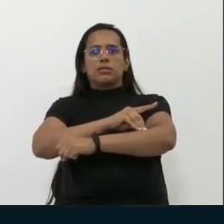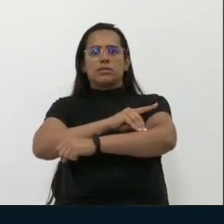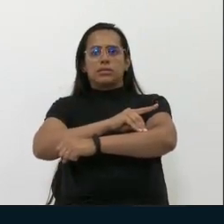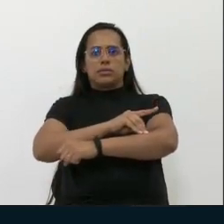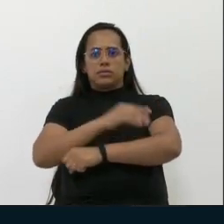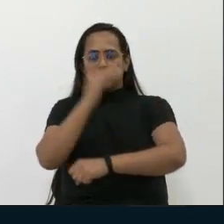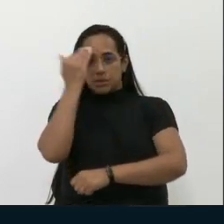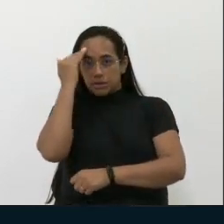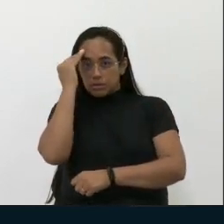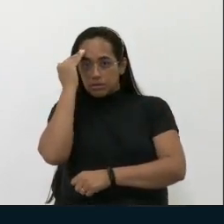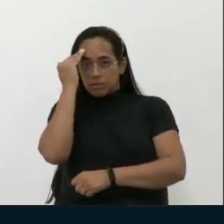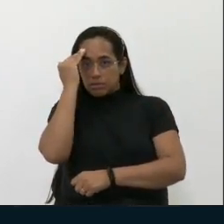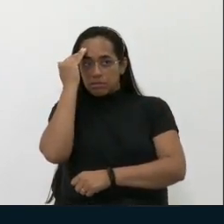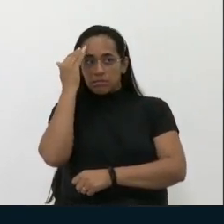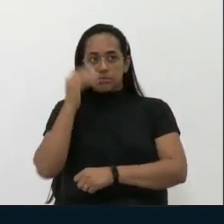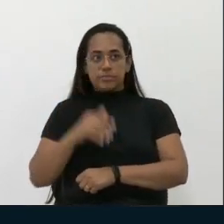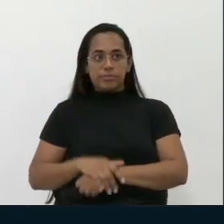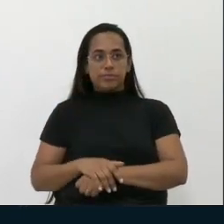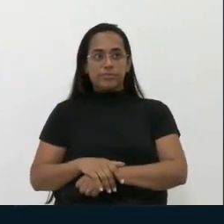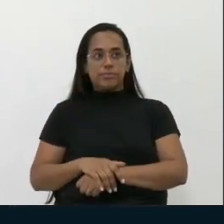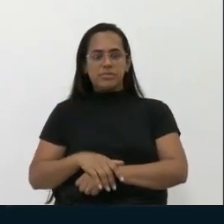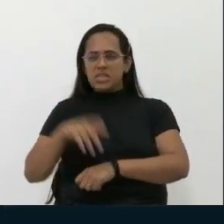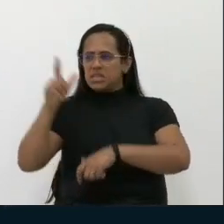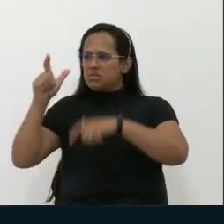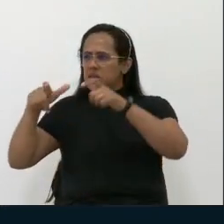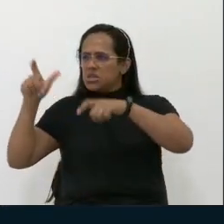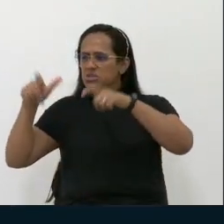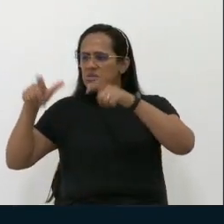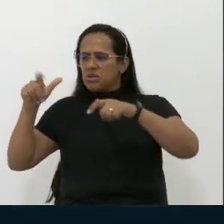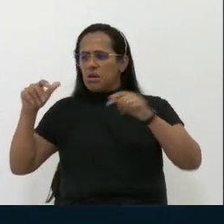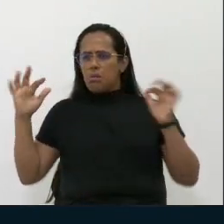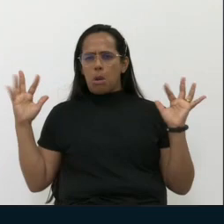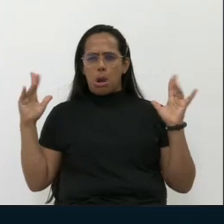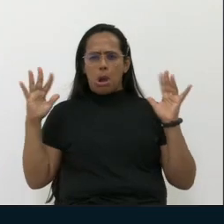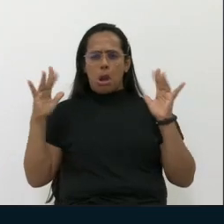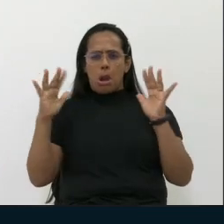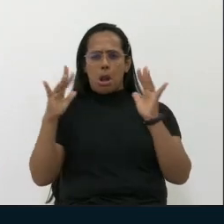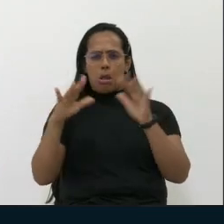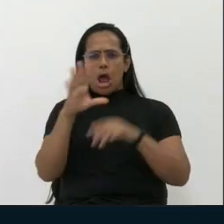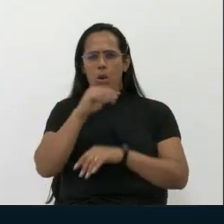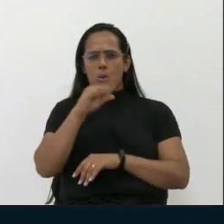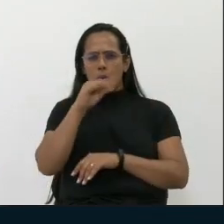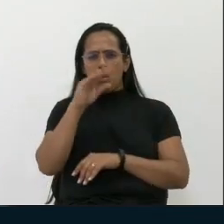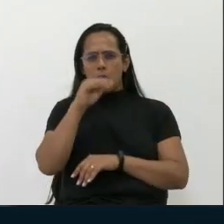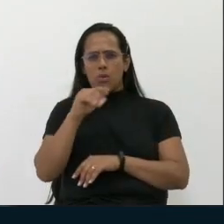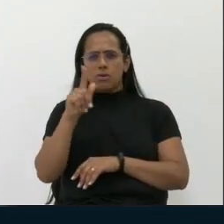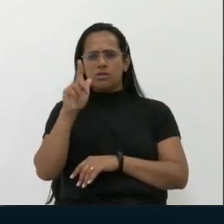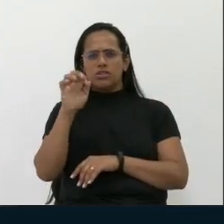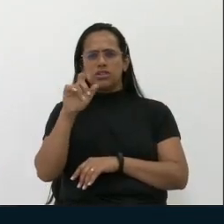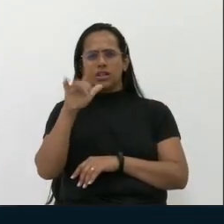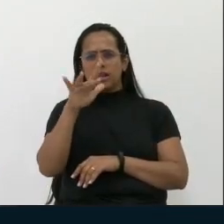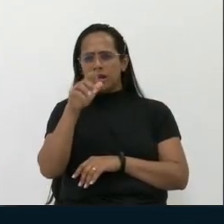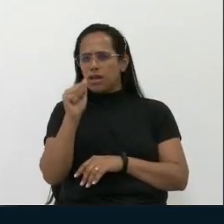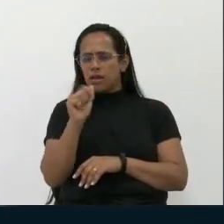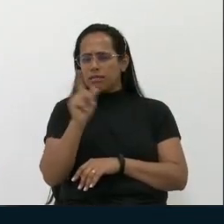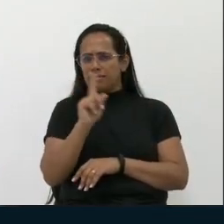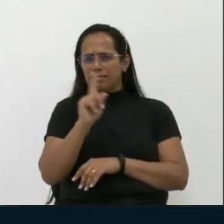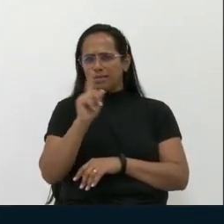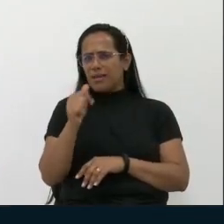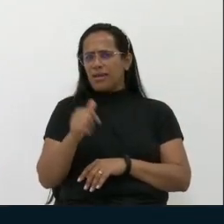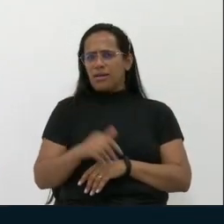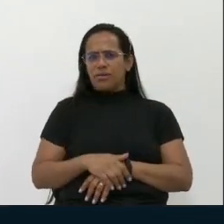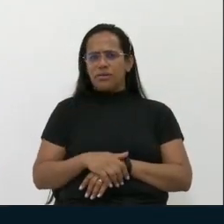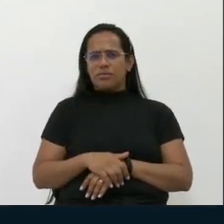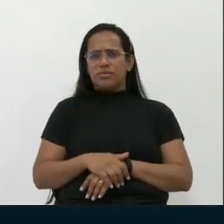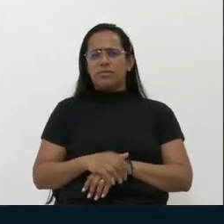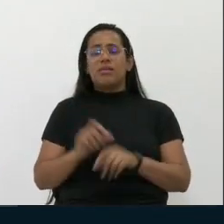Entendeu? Não adianta trazer o pessoal para ficar falando au, au, au pro geleia aqui, não, vereador. Tá? Cadê o pessoal para falar